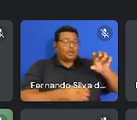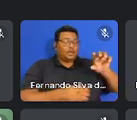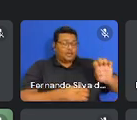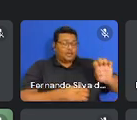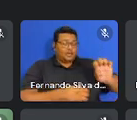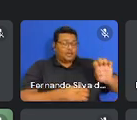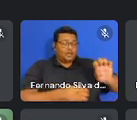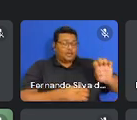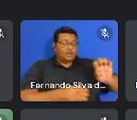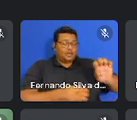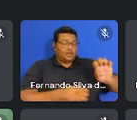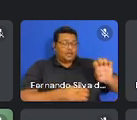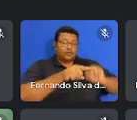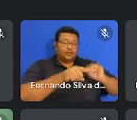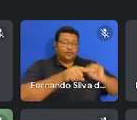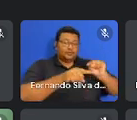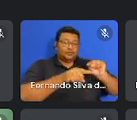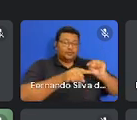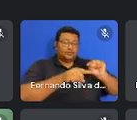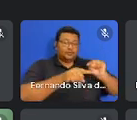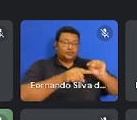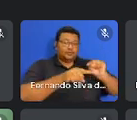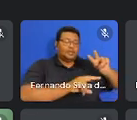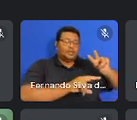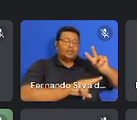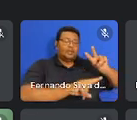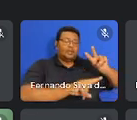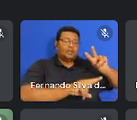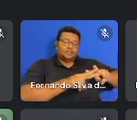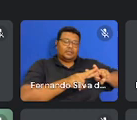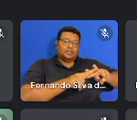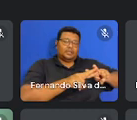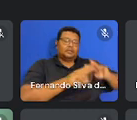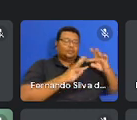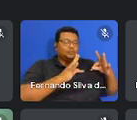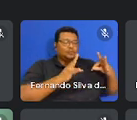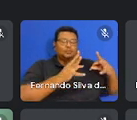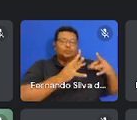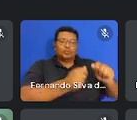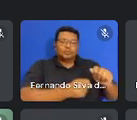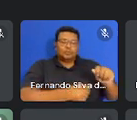dividir pelo número de elementos do conjunto que eu chamei de total,